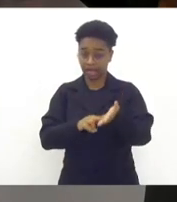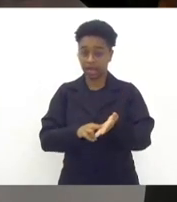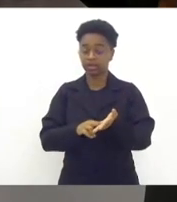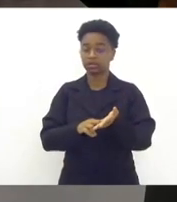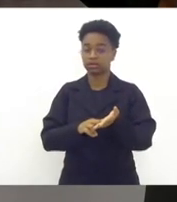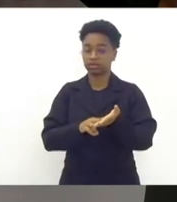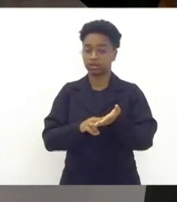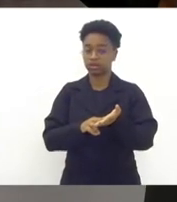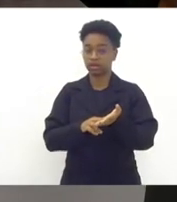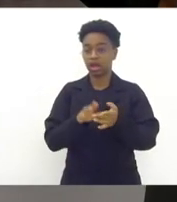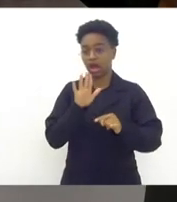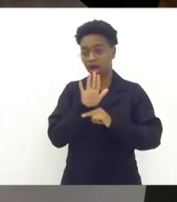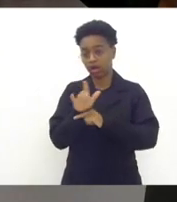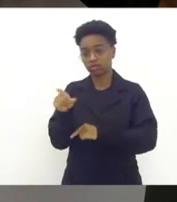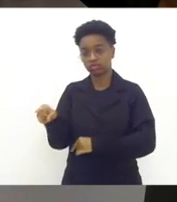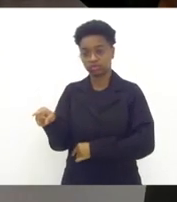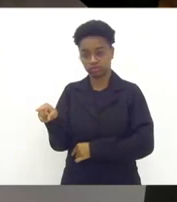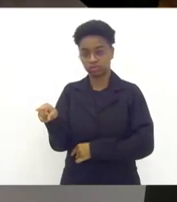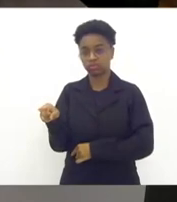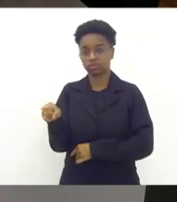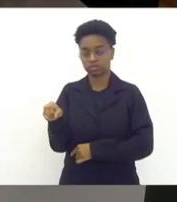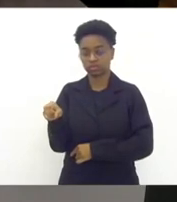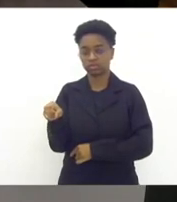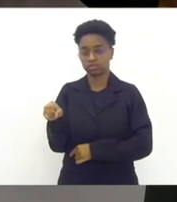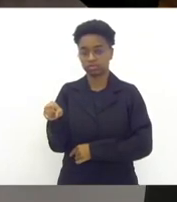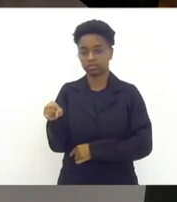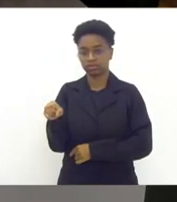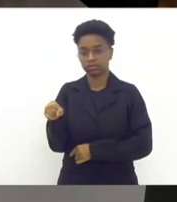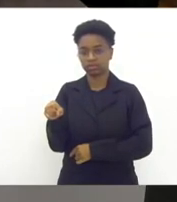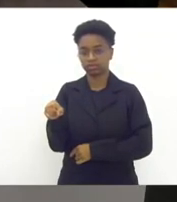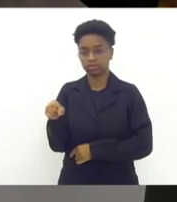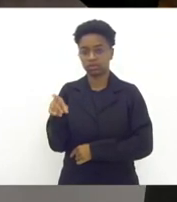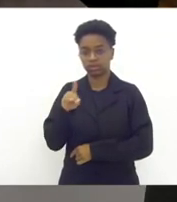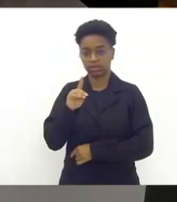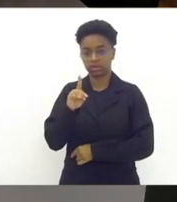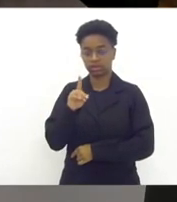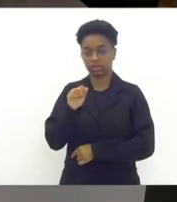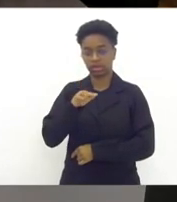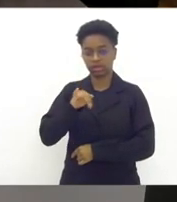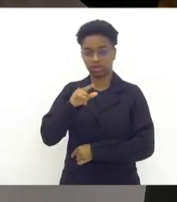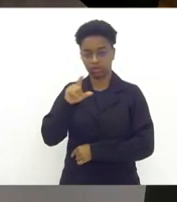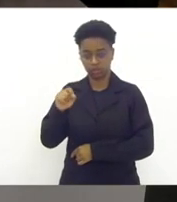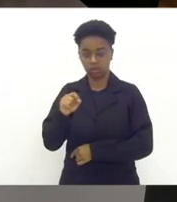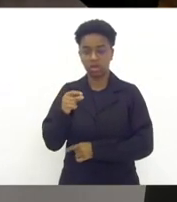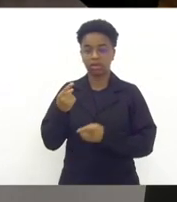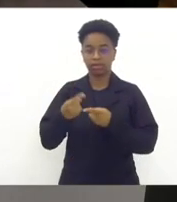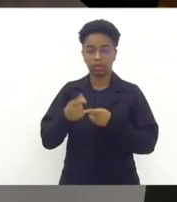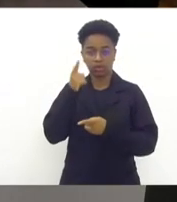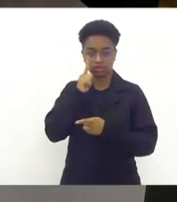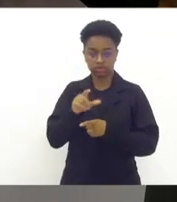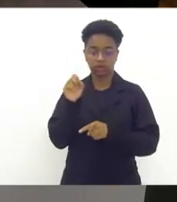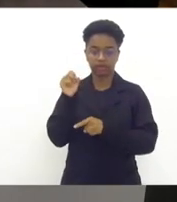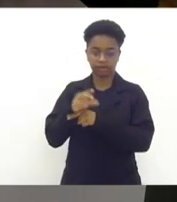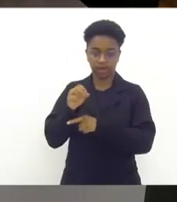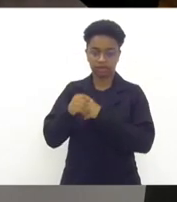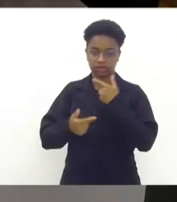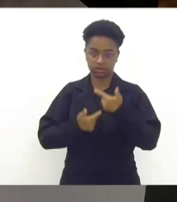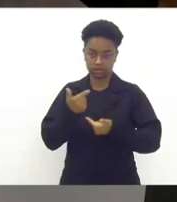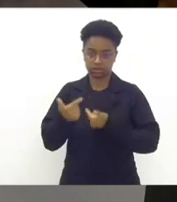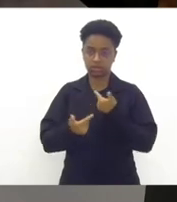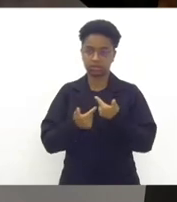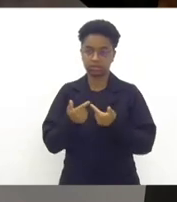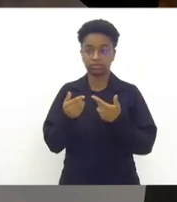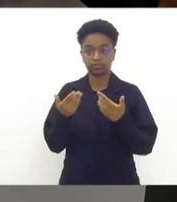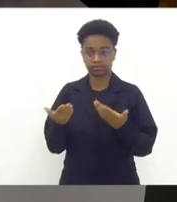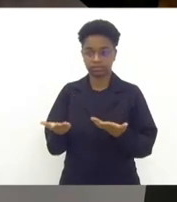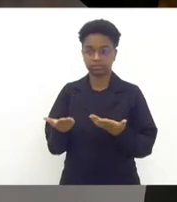ajudou, e ajudou muito o Danilo conseguir aí uma vaga de emprego, né?